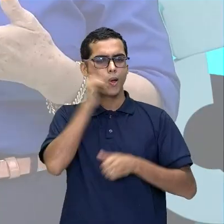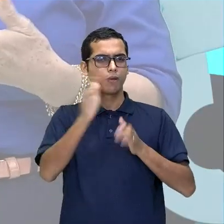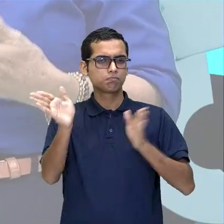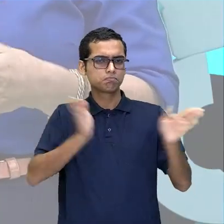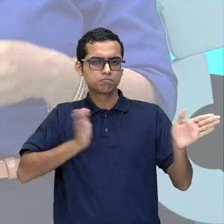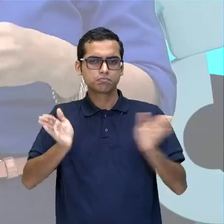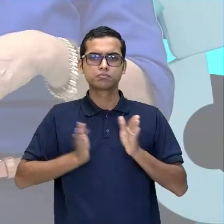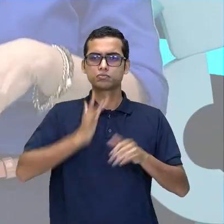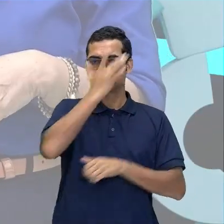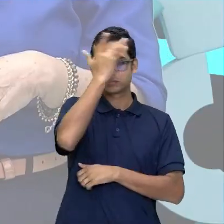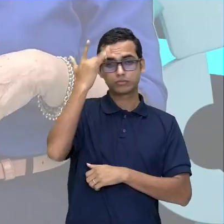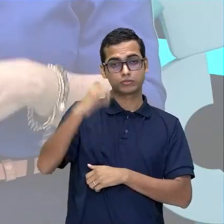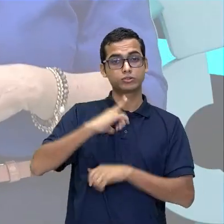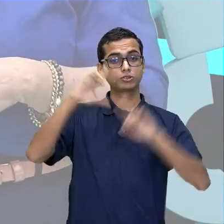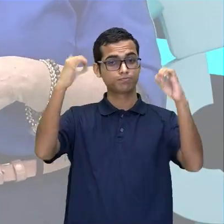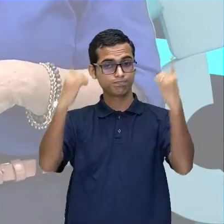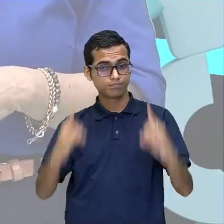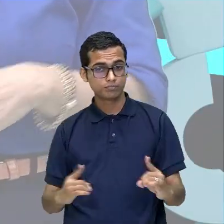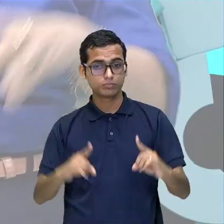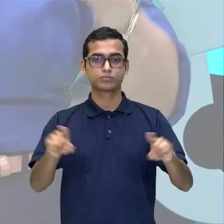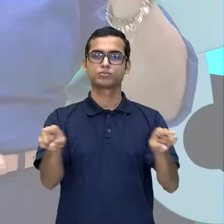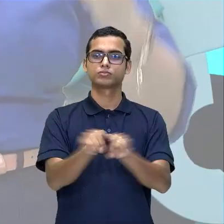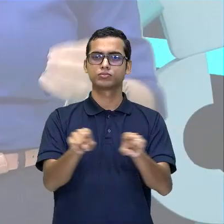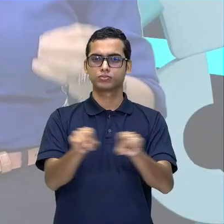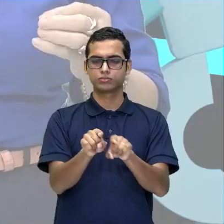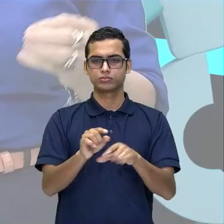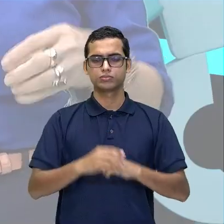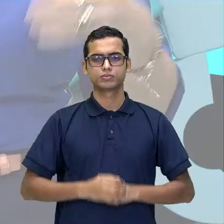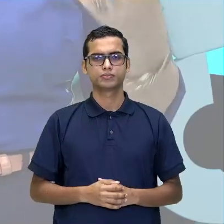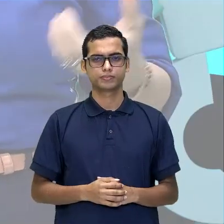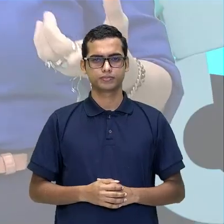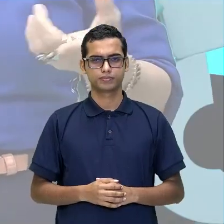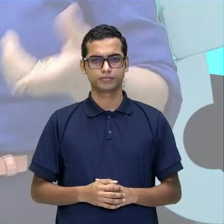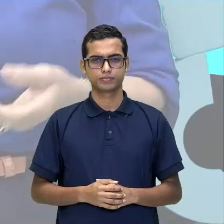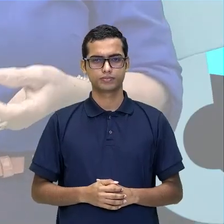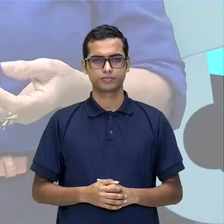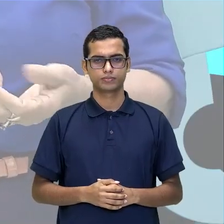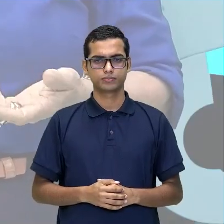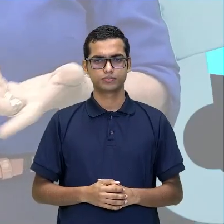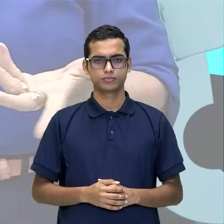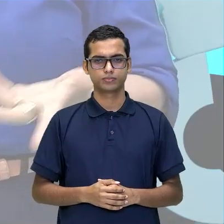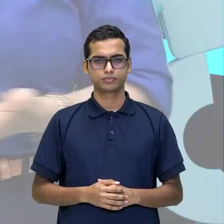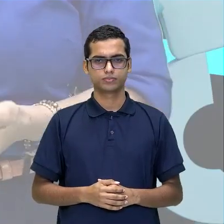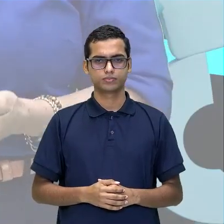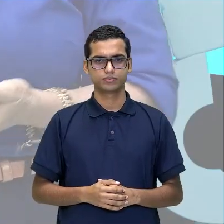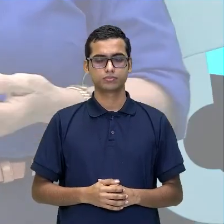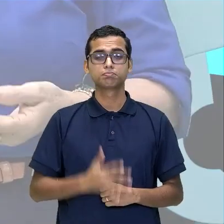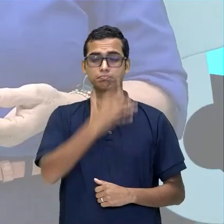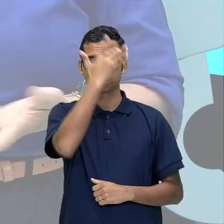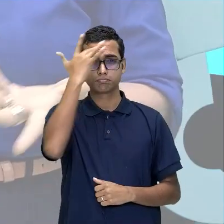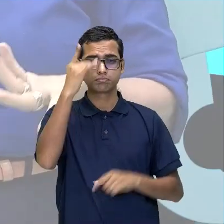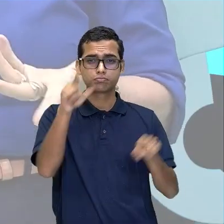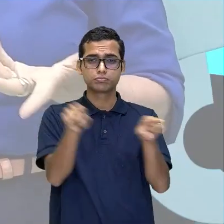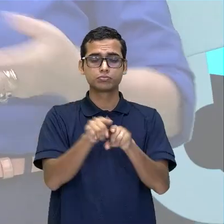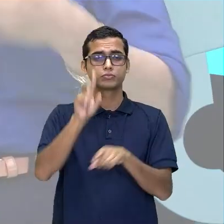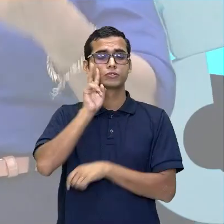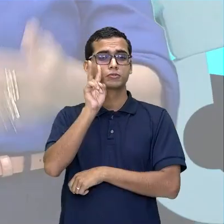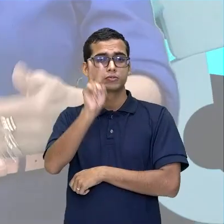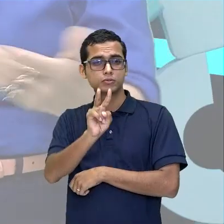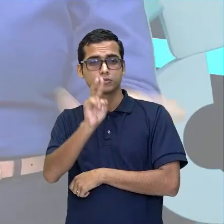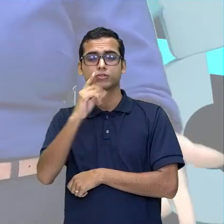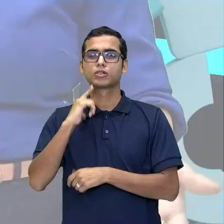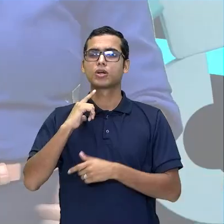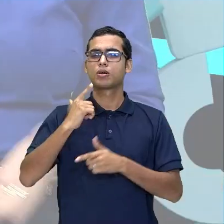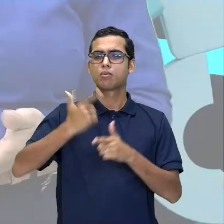a pessoas com deficiências, incluindo aquelas com problemas de visão, audição